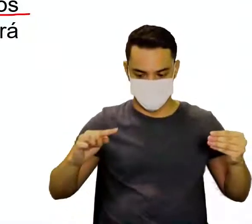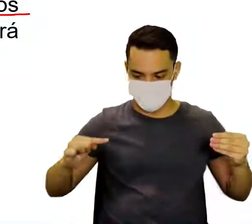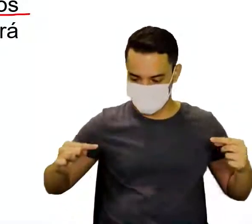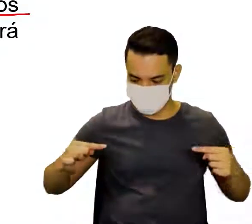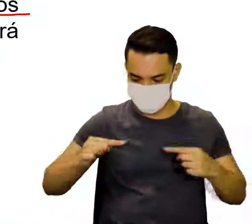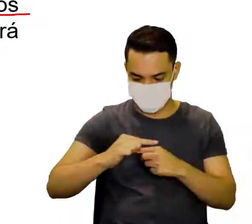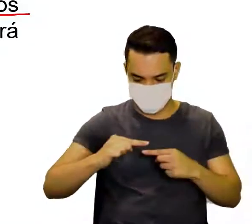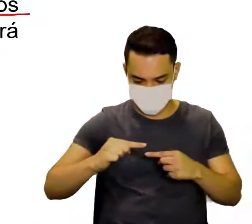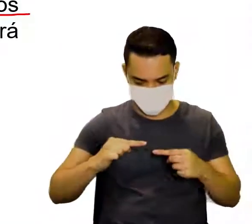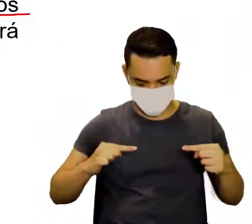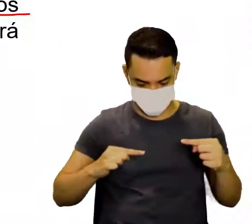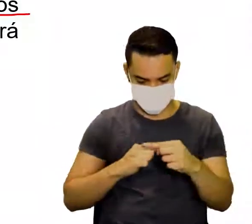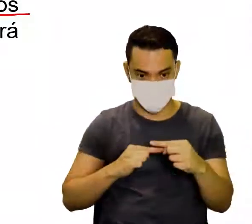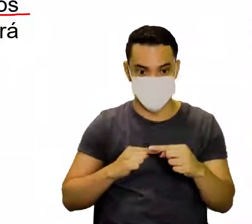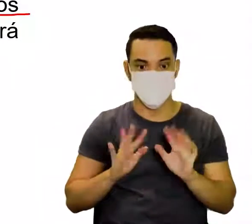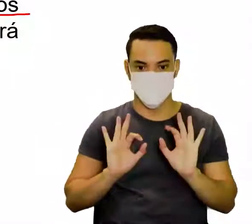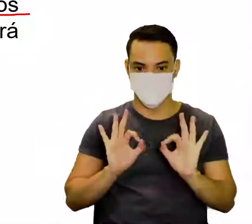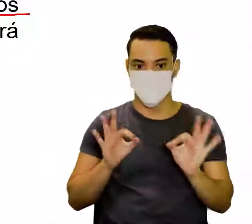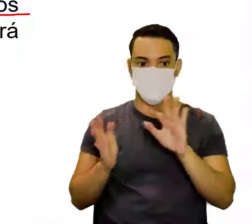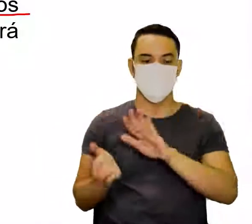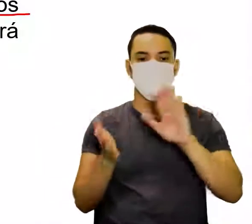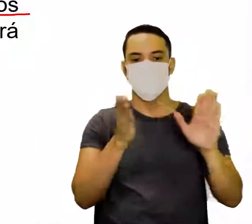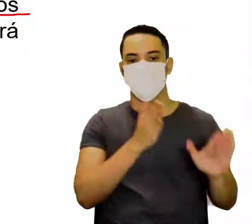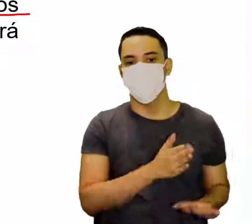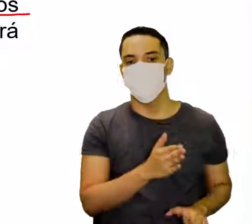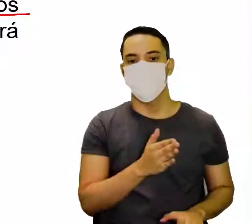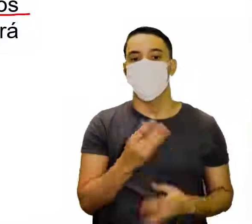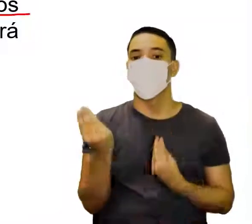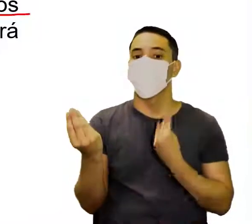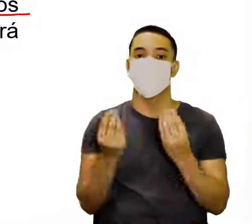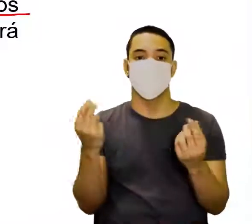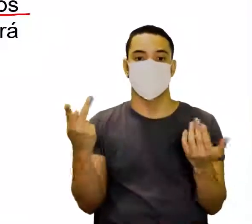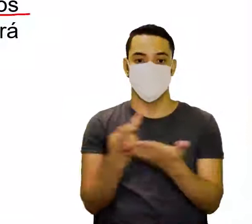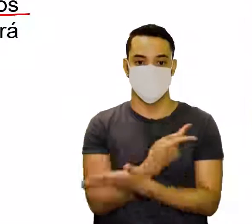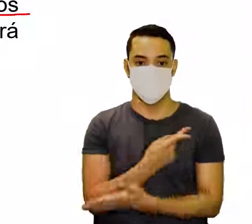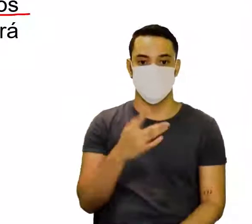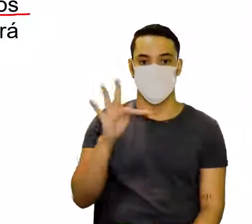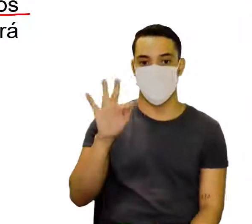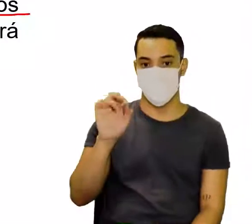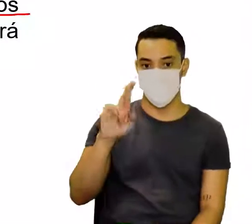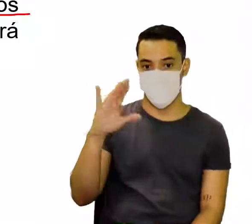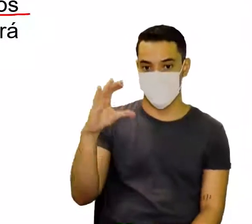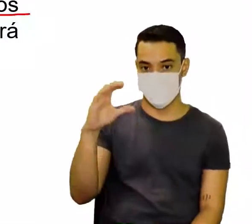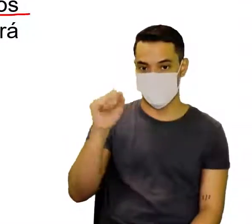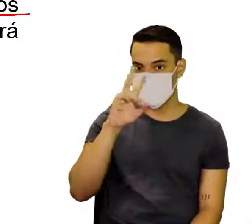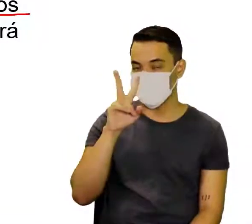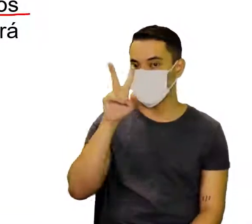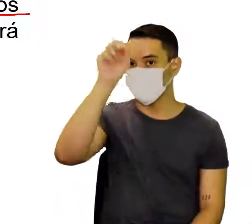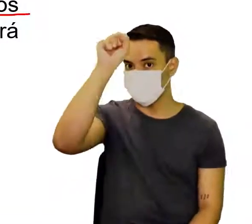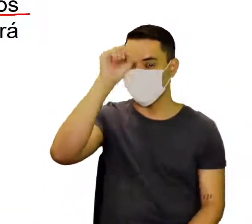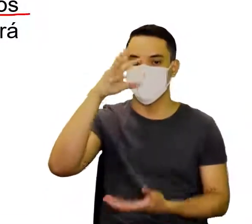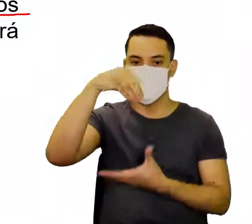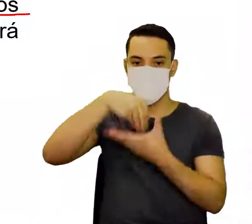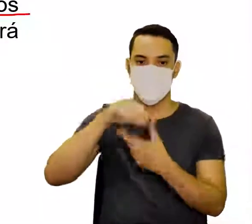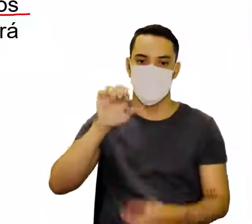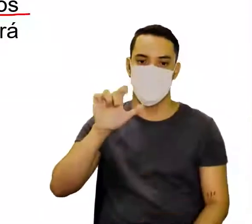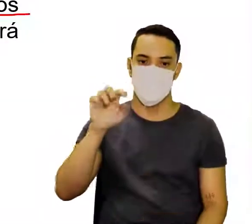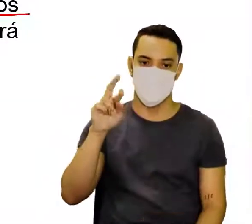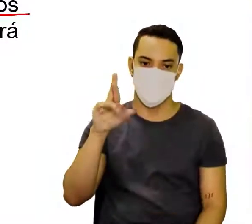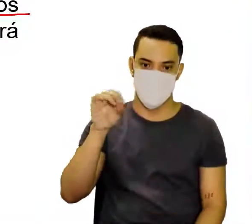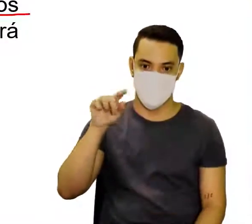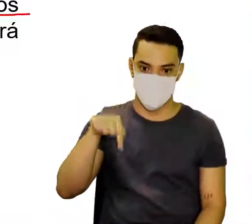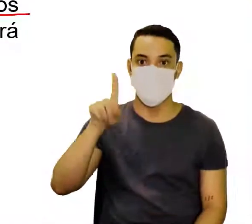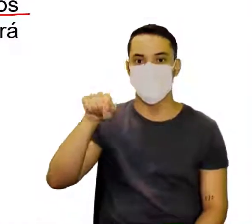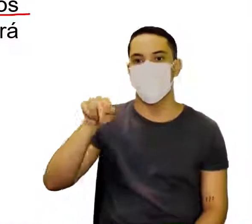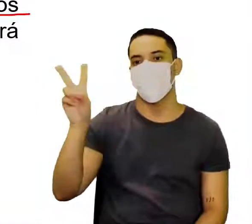não é em Newton, tá bom? A força eletromotriz é um tipo de tensão elétrica, então também é